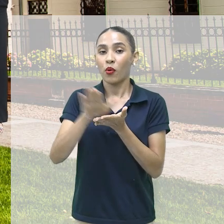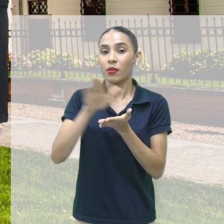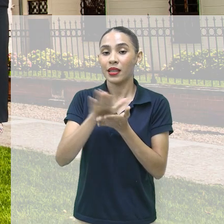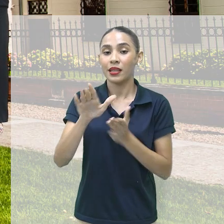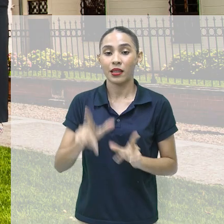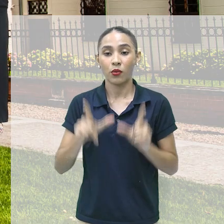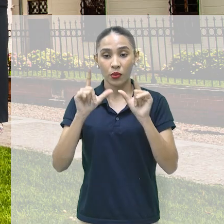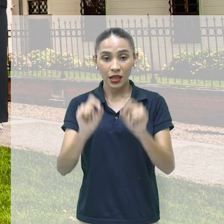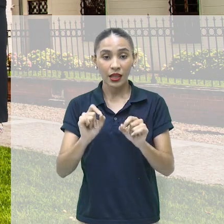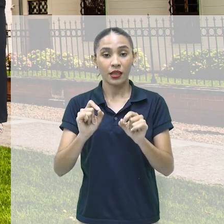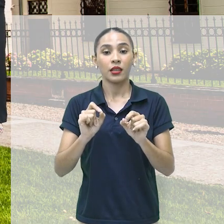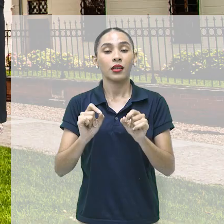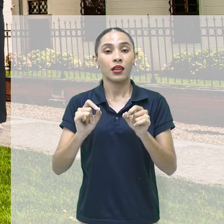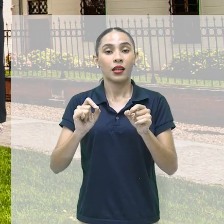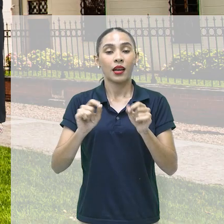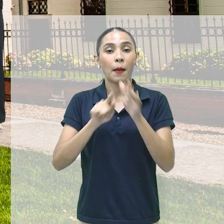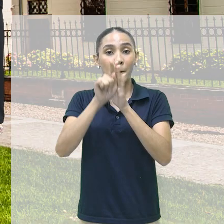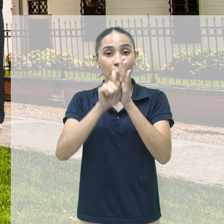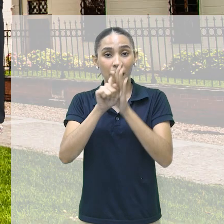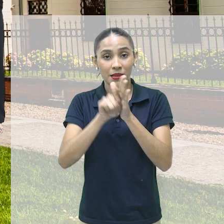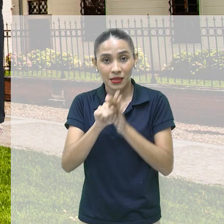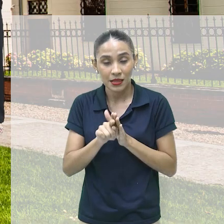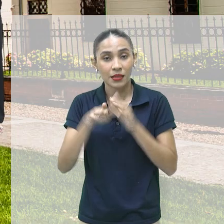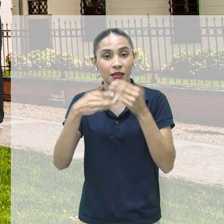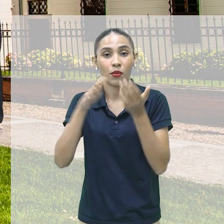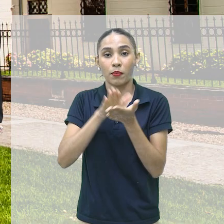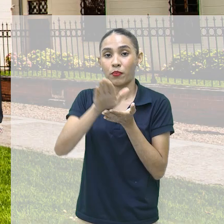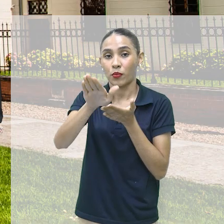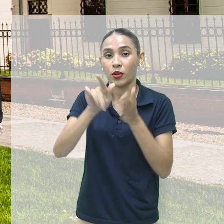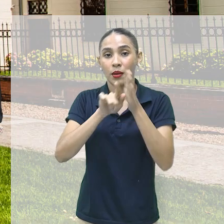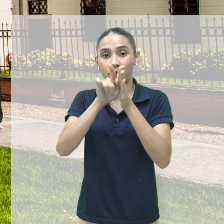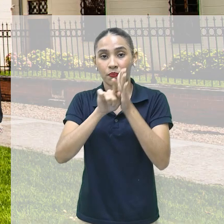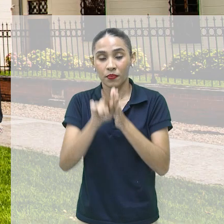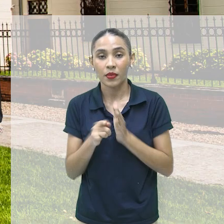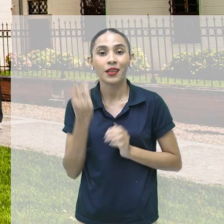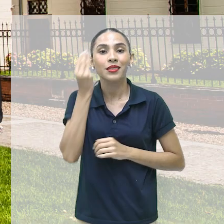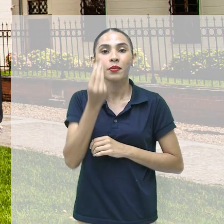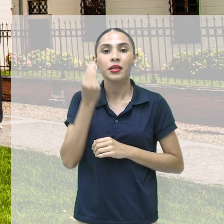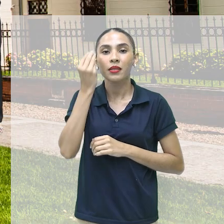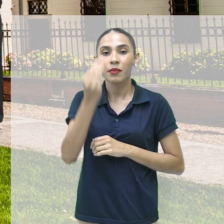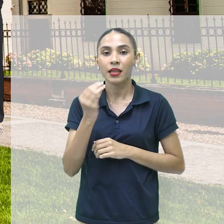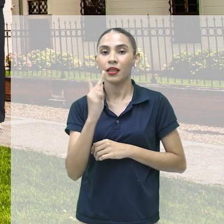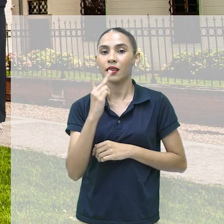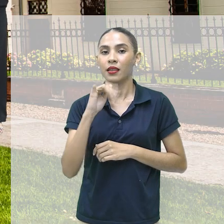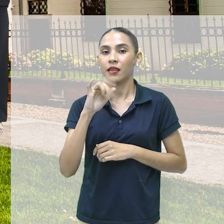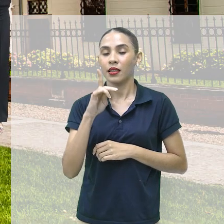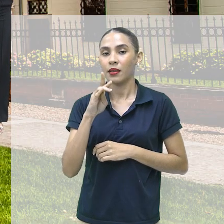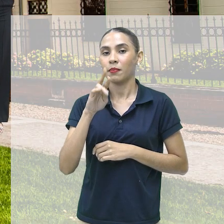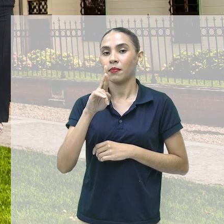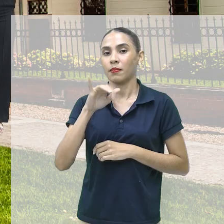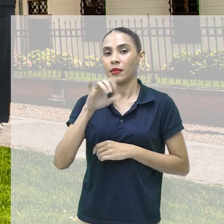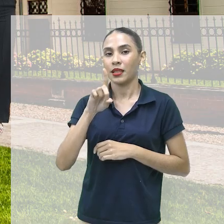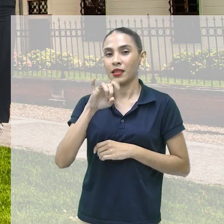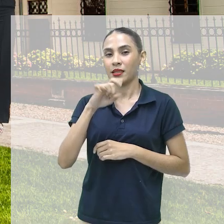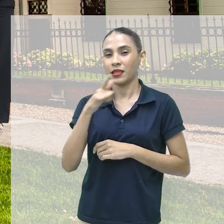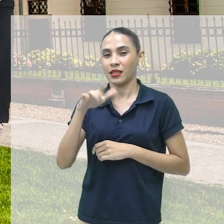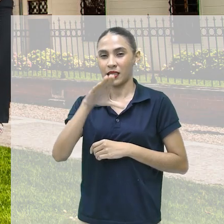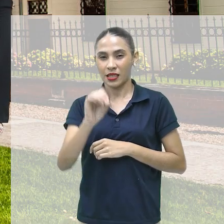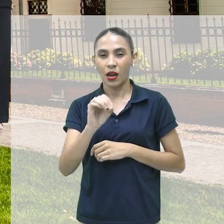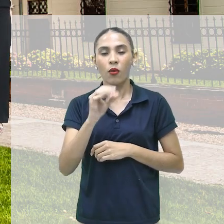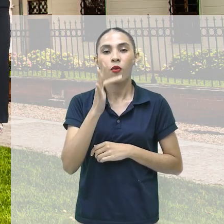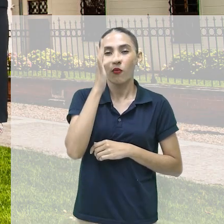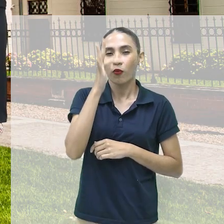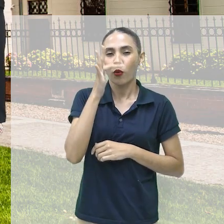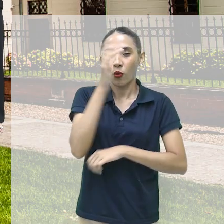1866 ele publicou o seu trabalho, né? Então, a publicação do trabalho Experimentos em Hibridização de Plantas com